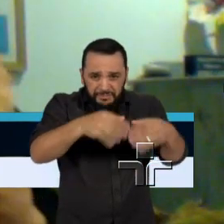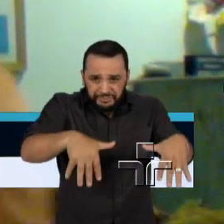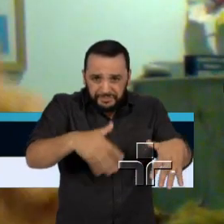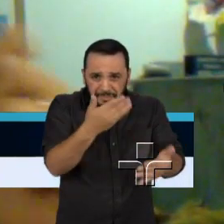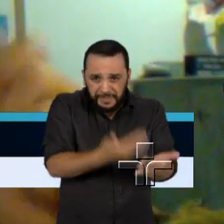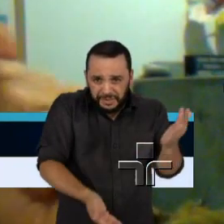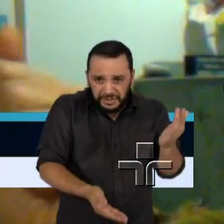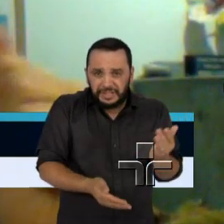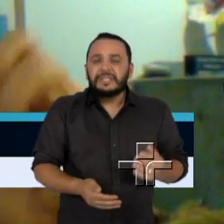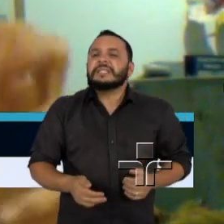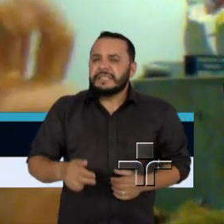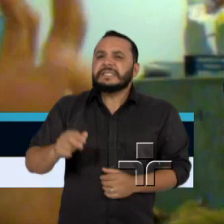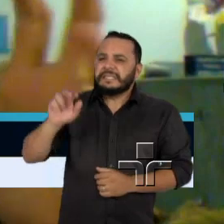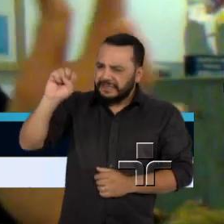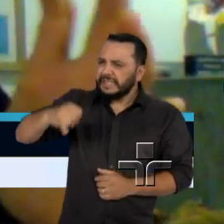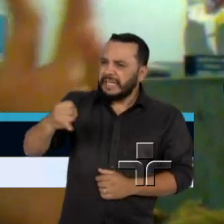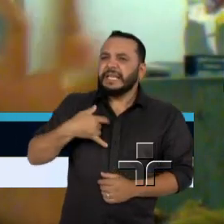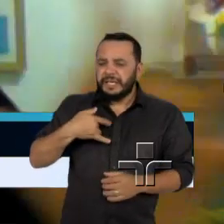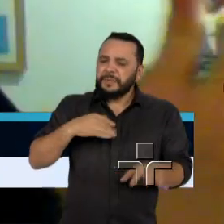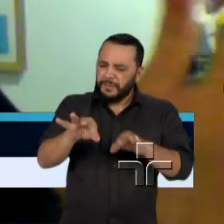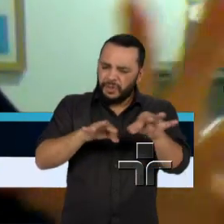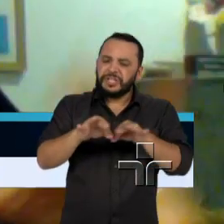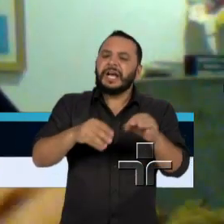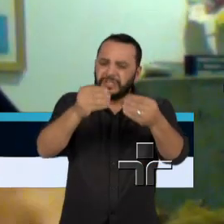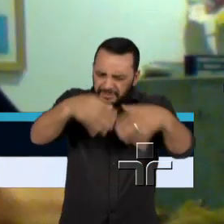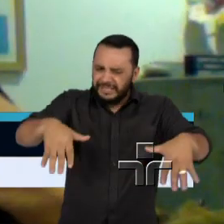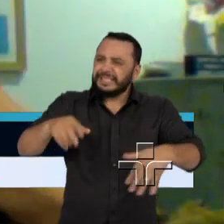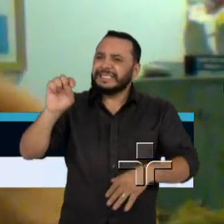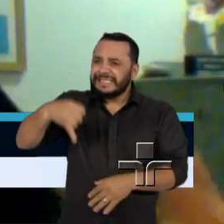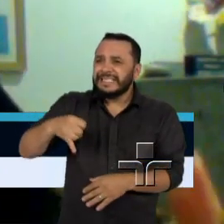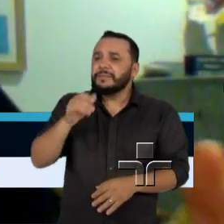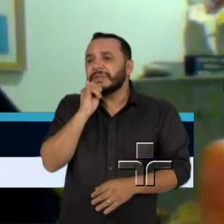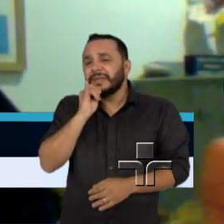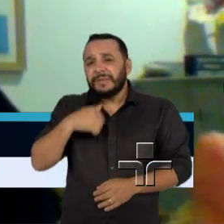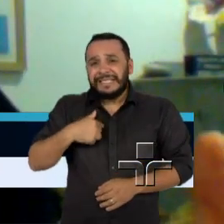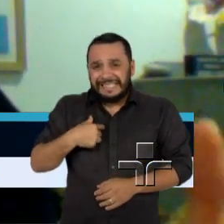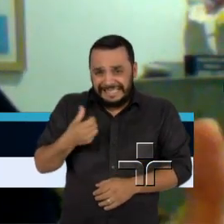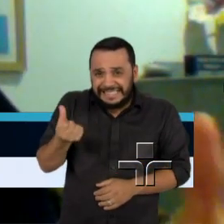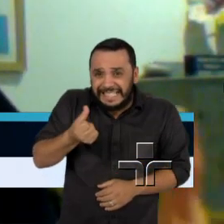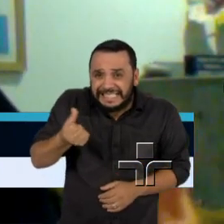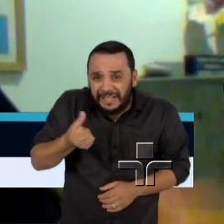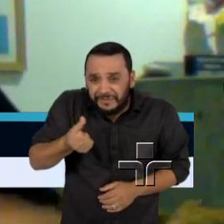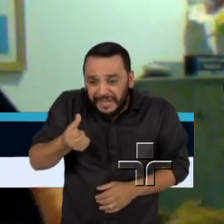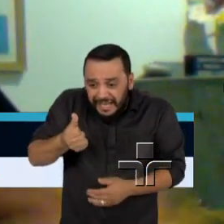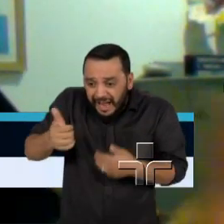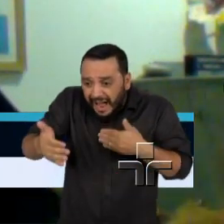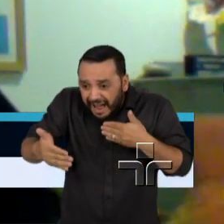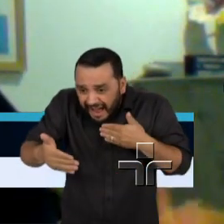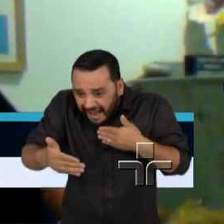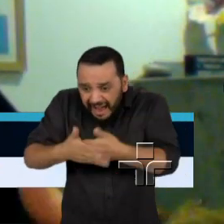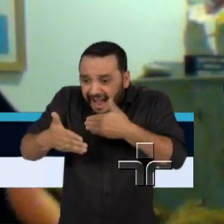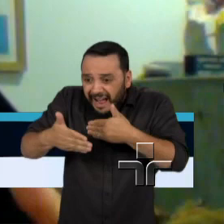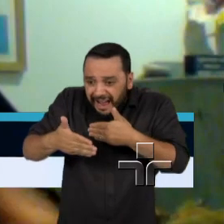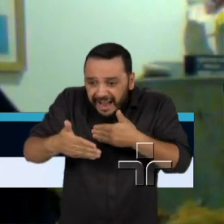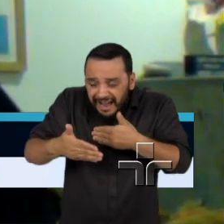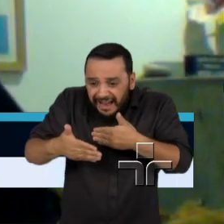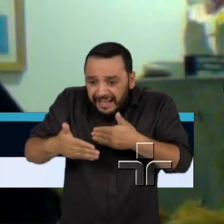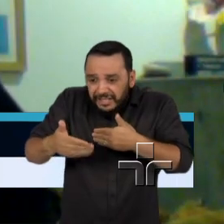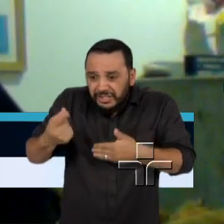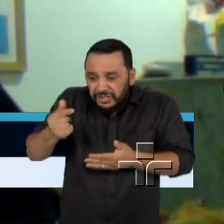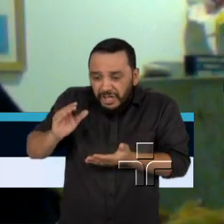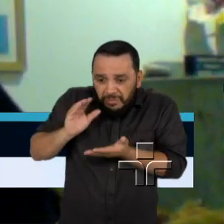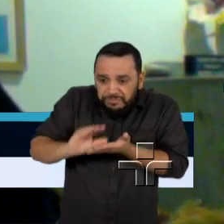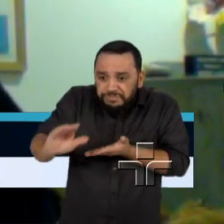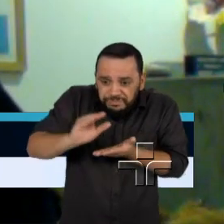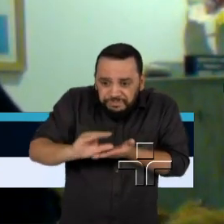aos 45 do segundo tempo, essa verba apareça, e isso vai ser muito bom,